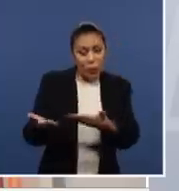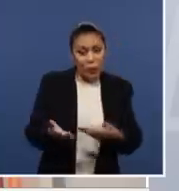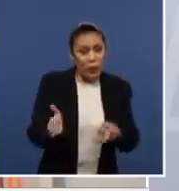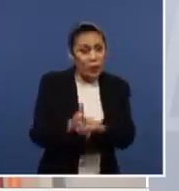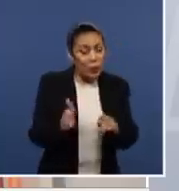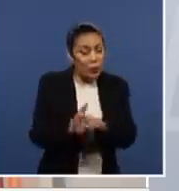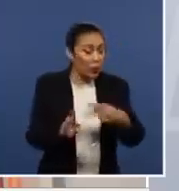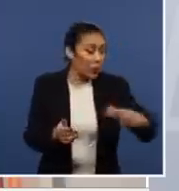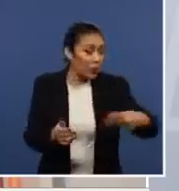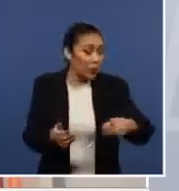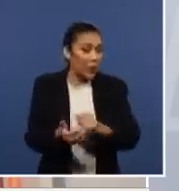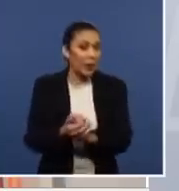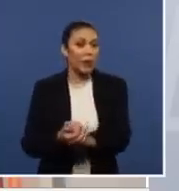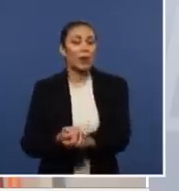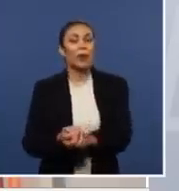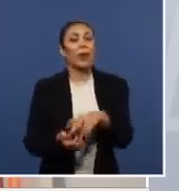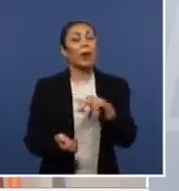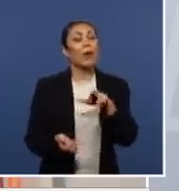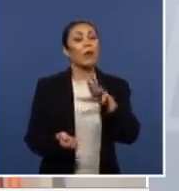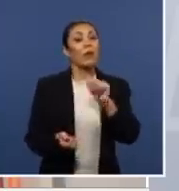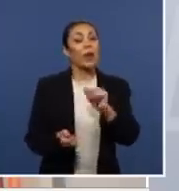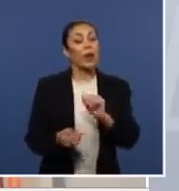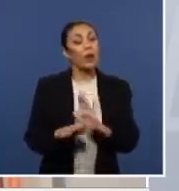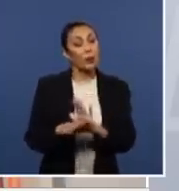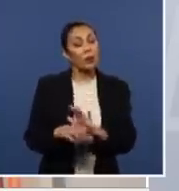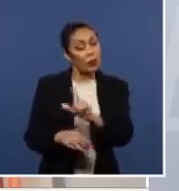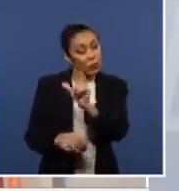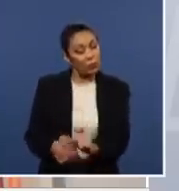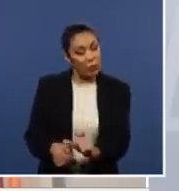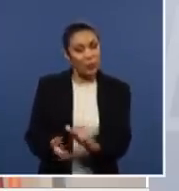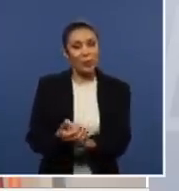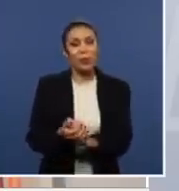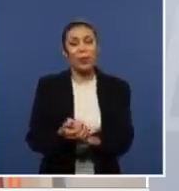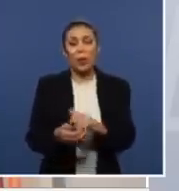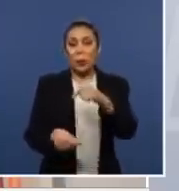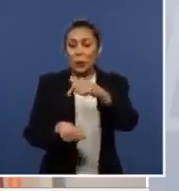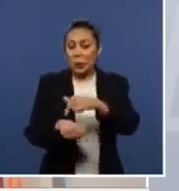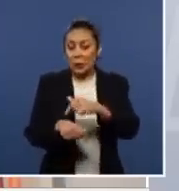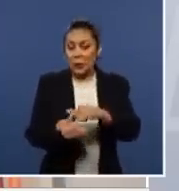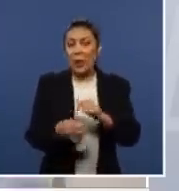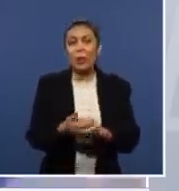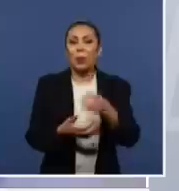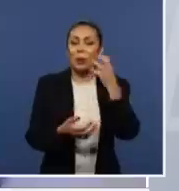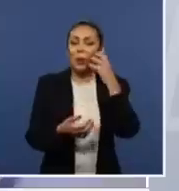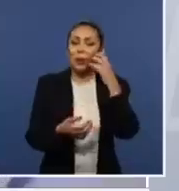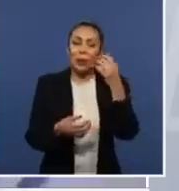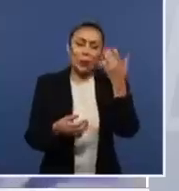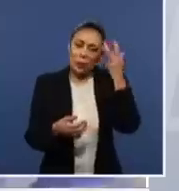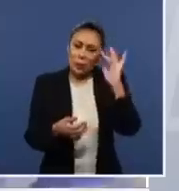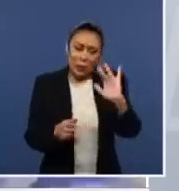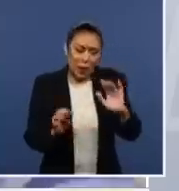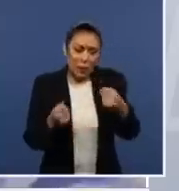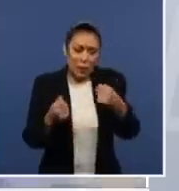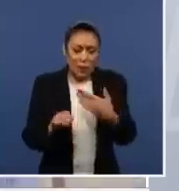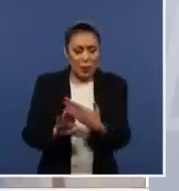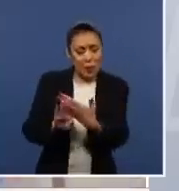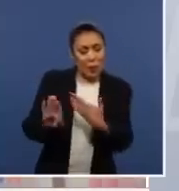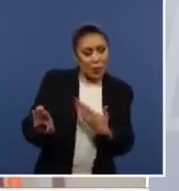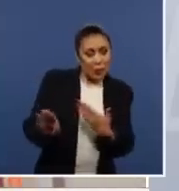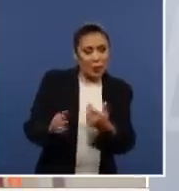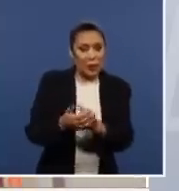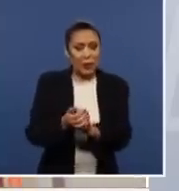Vera segurou a credencial dele. Então é ruim. Nesse momento que o Tarcísio tenta ir para o centro, manter uma distância